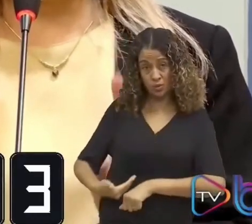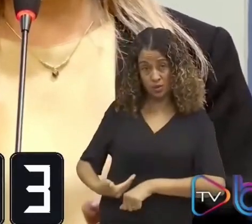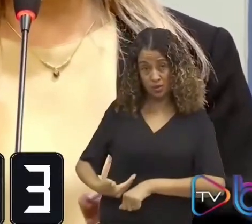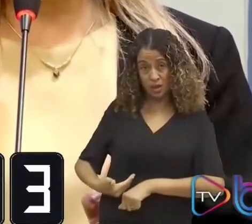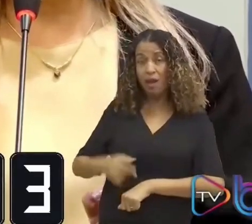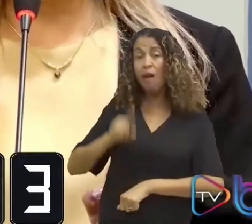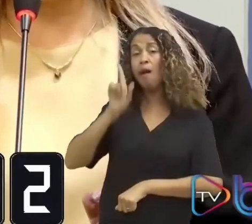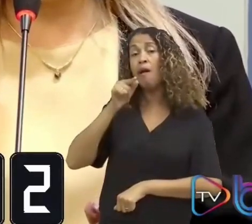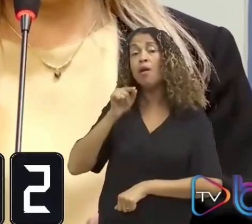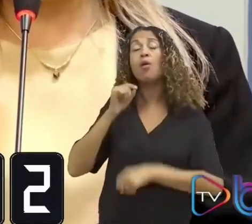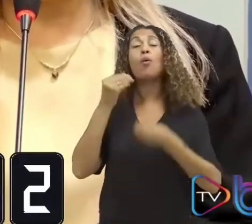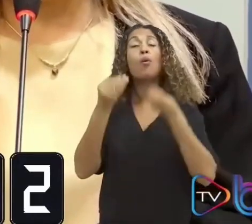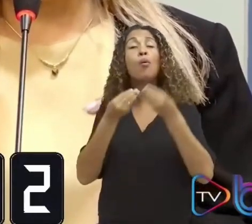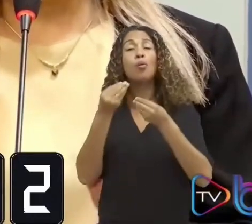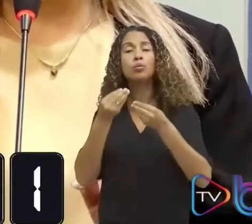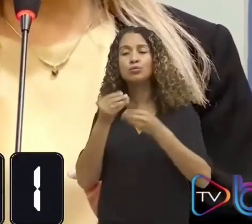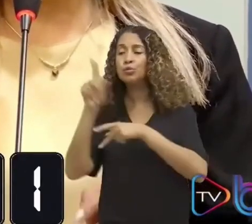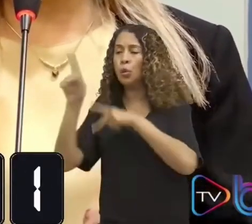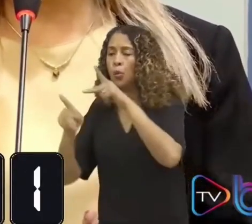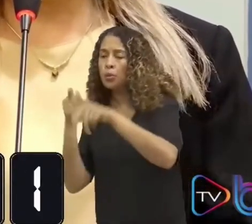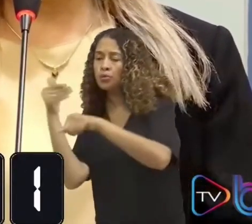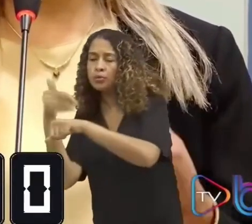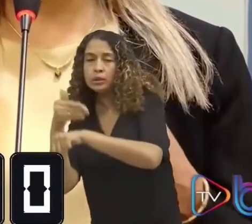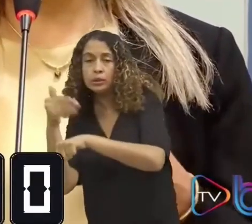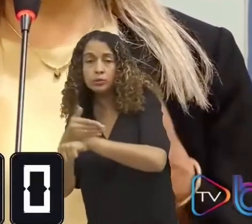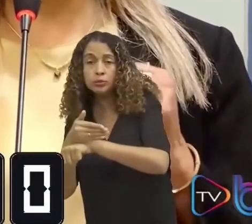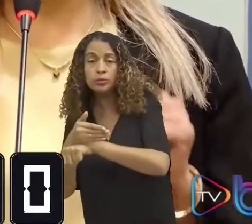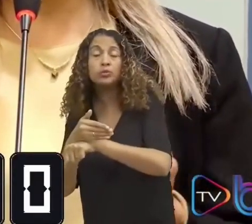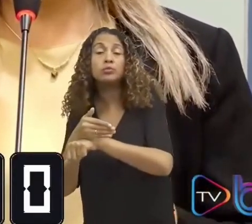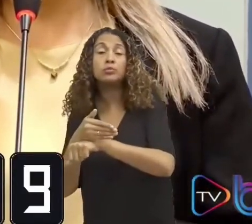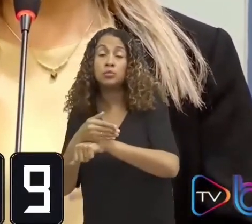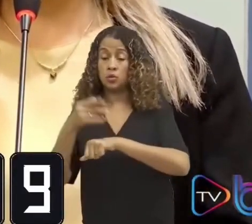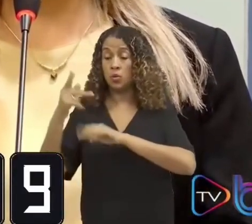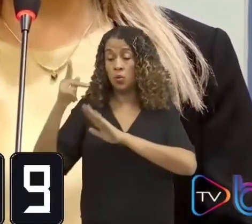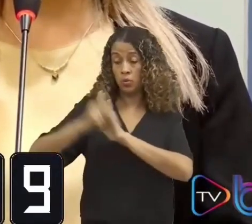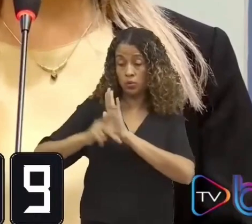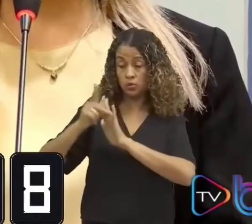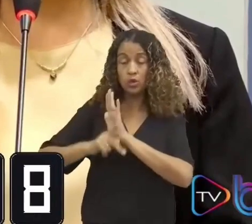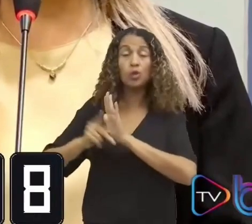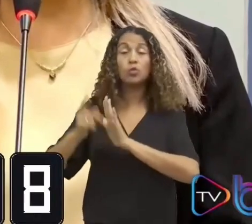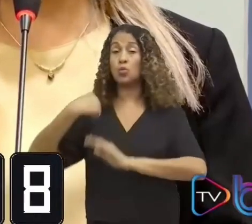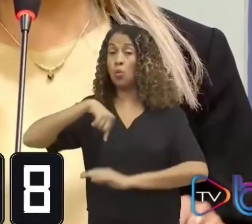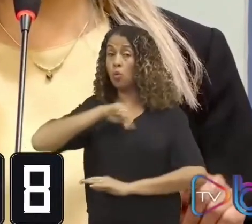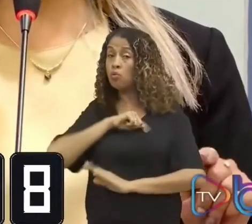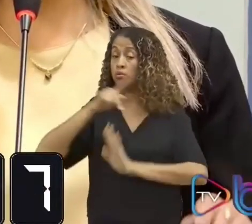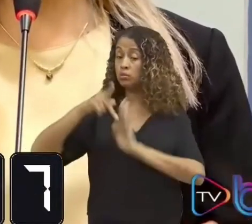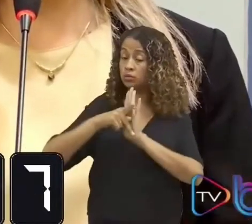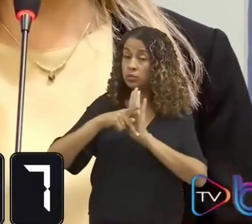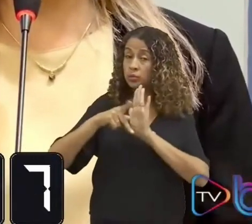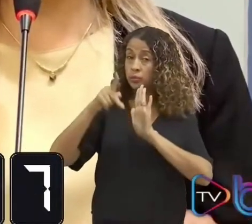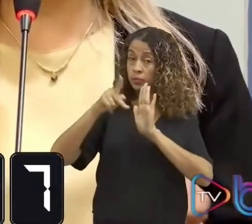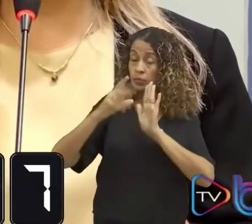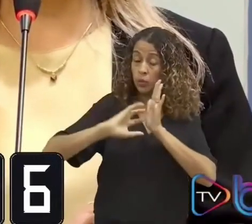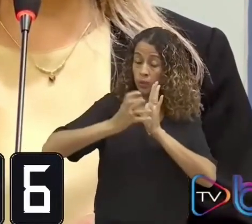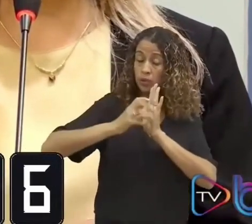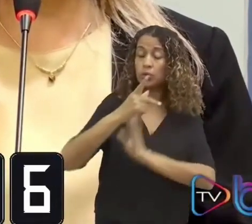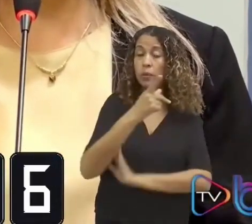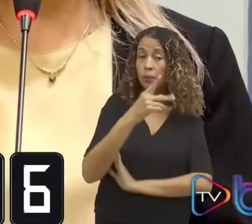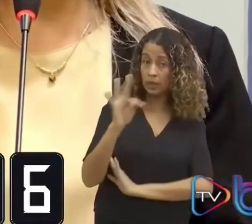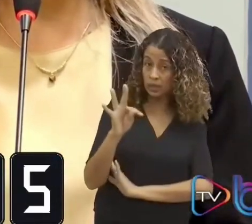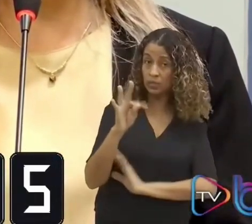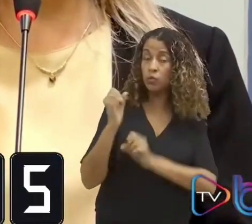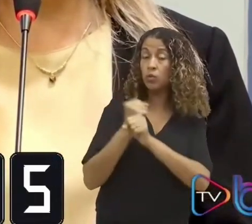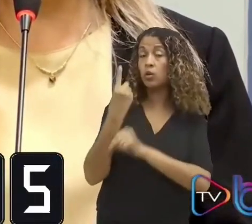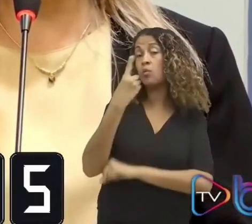pela participação popular, e a participação popular é um projeto nosso do Partido dos Trabalhadores desde 1980, com o